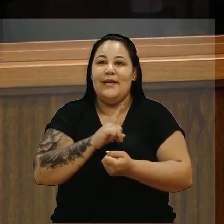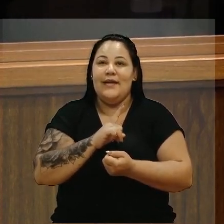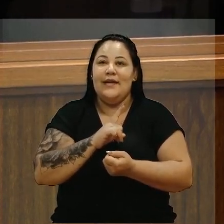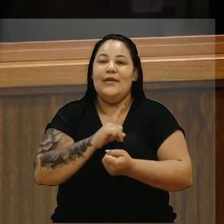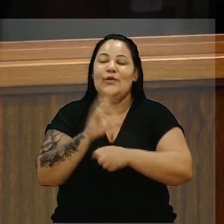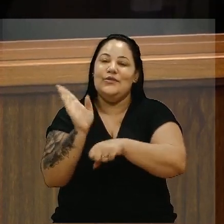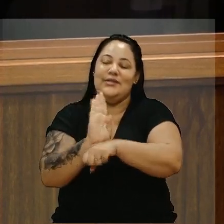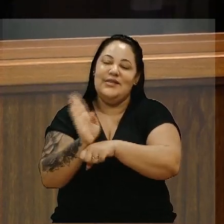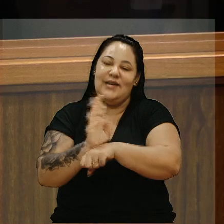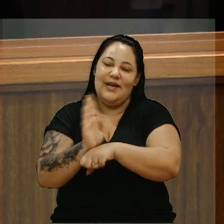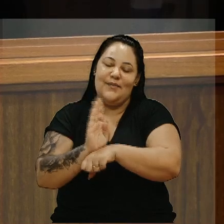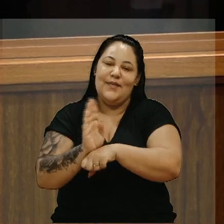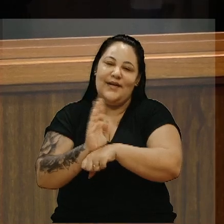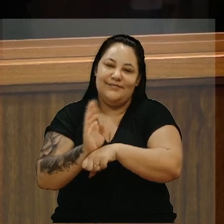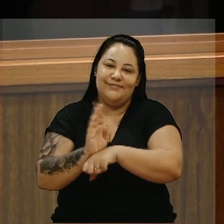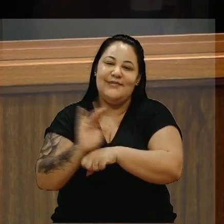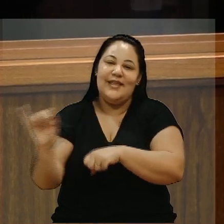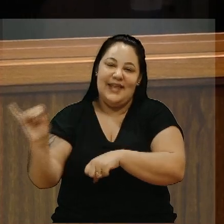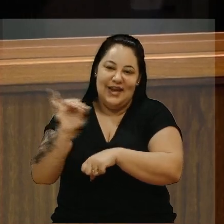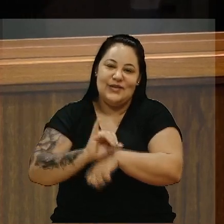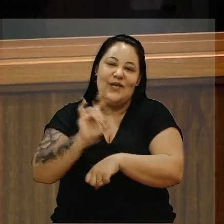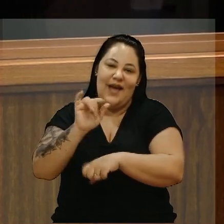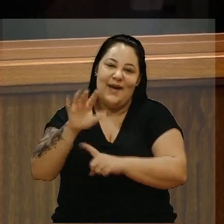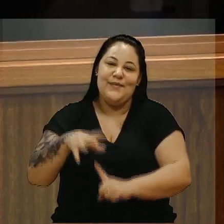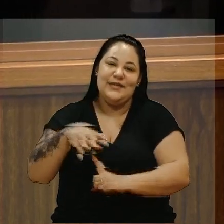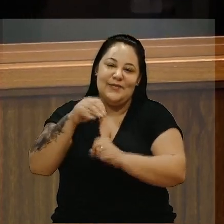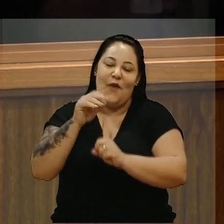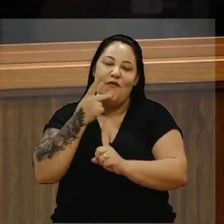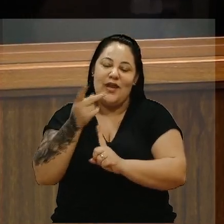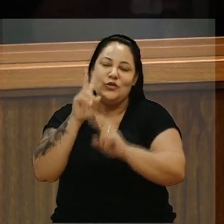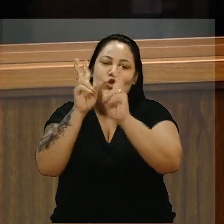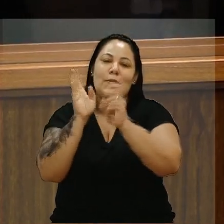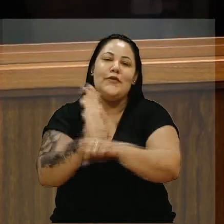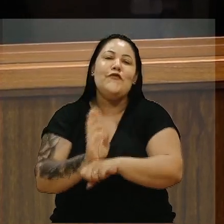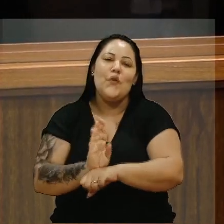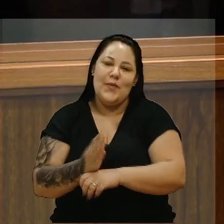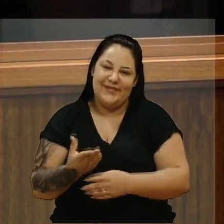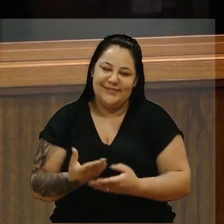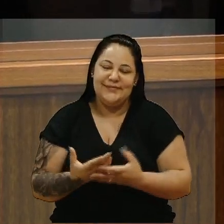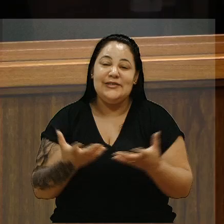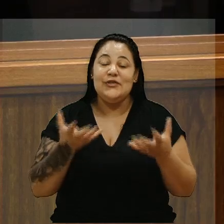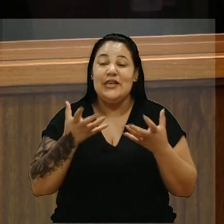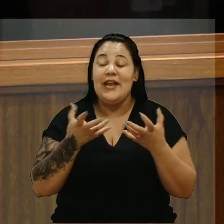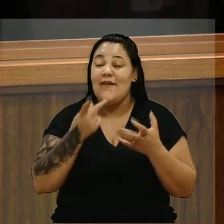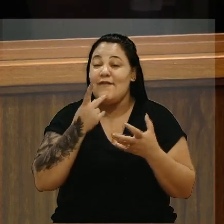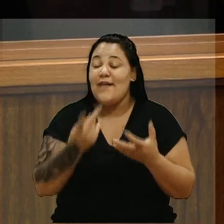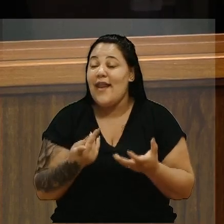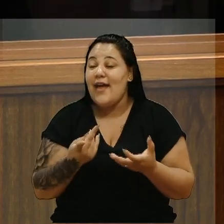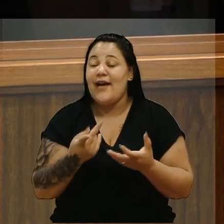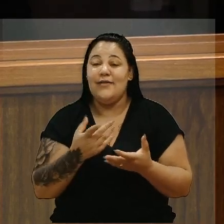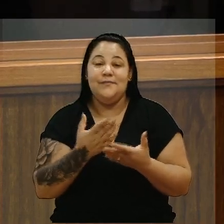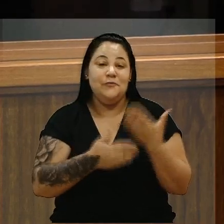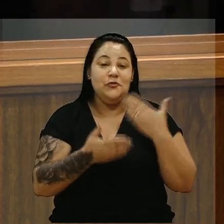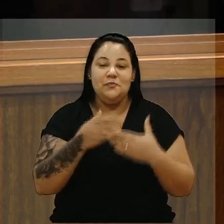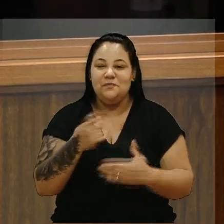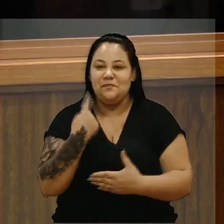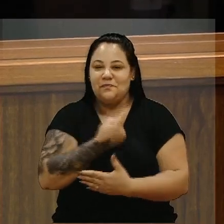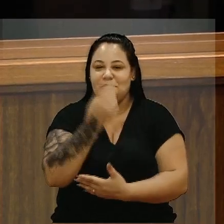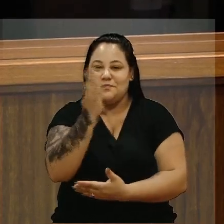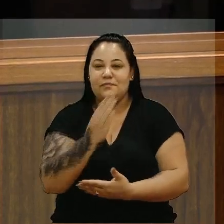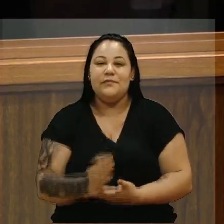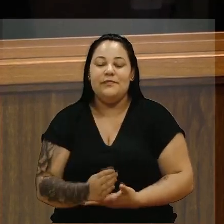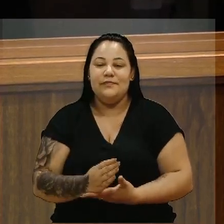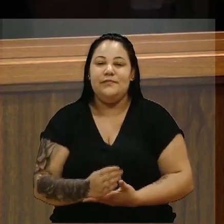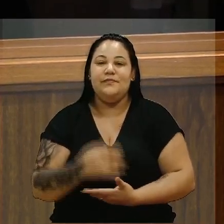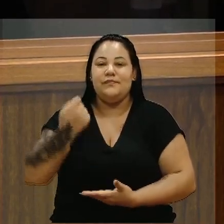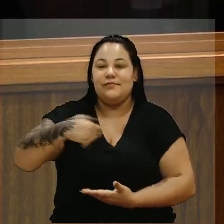prioridade nas questões de filmes. Então, quero dizer que eu acho que todos nós, brasileiros e brasileiras,